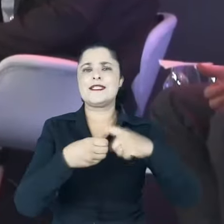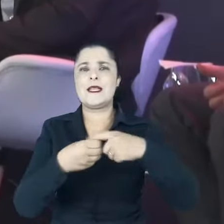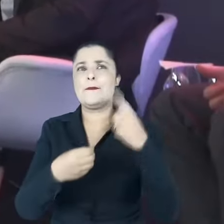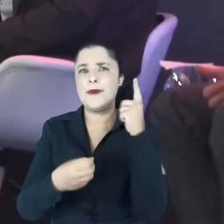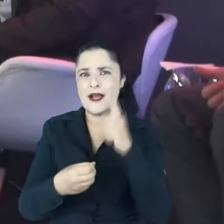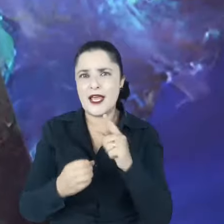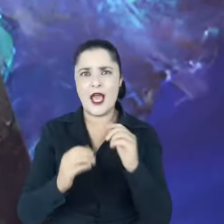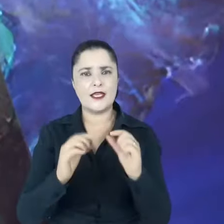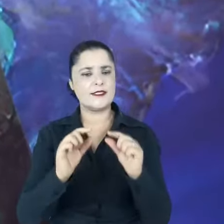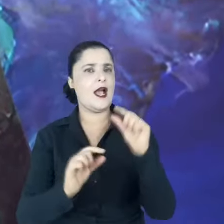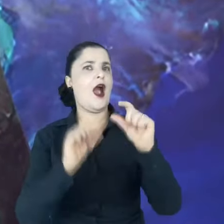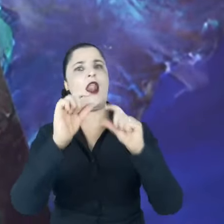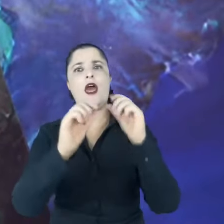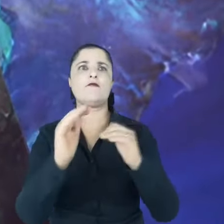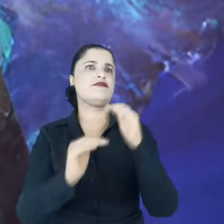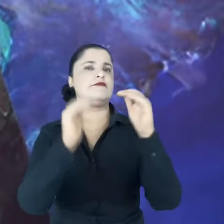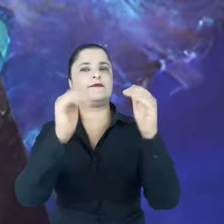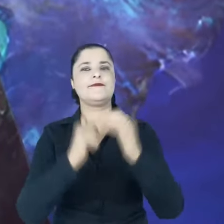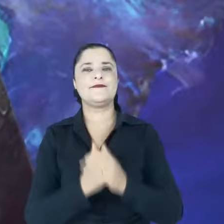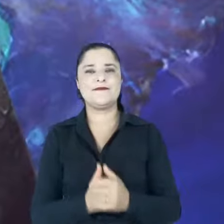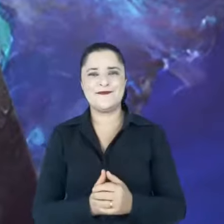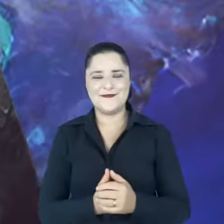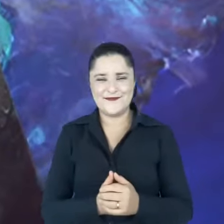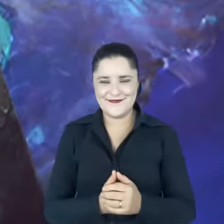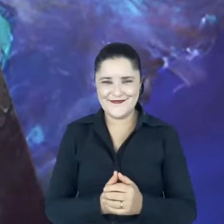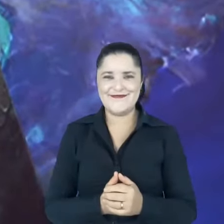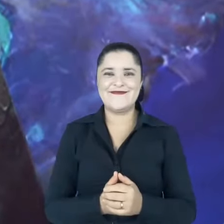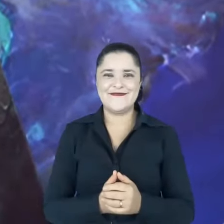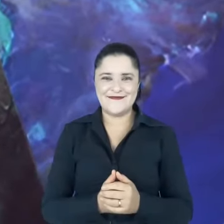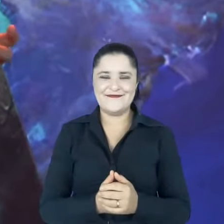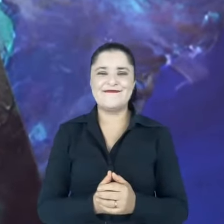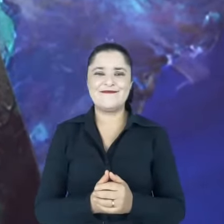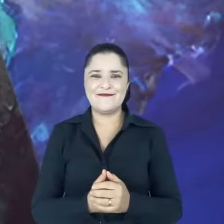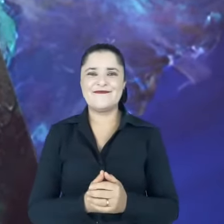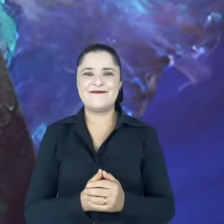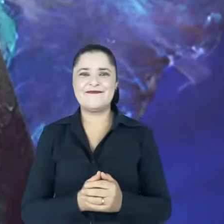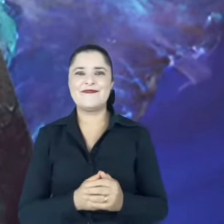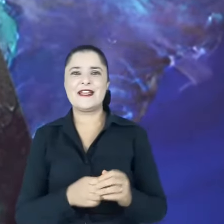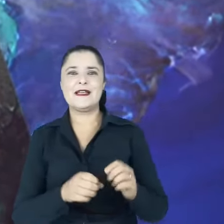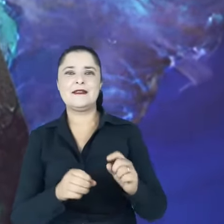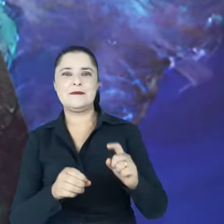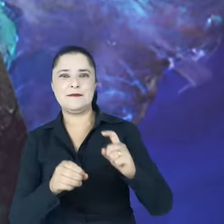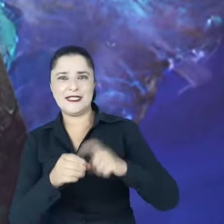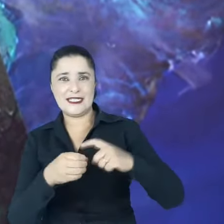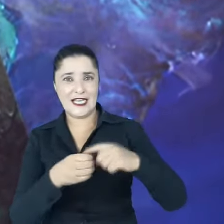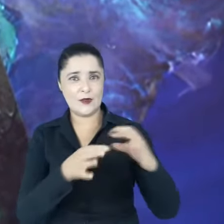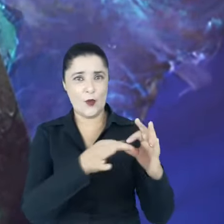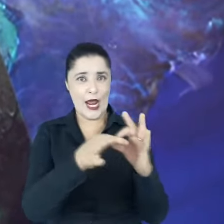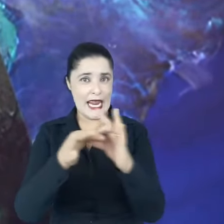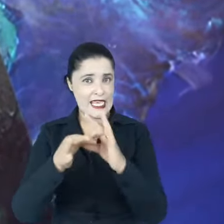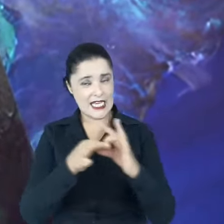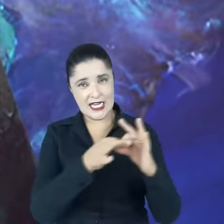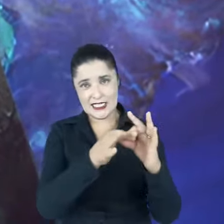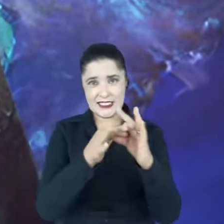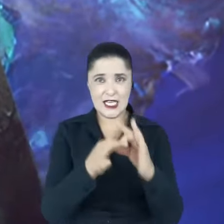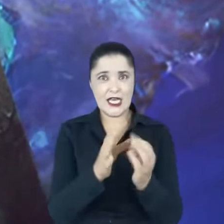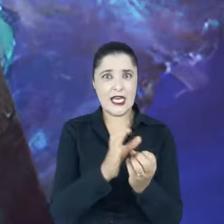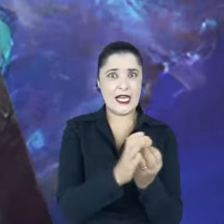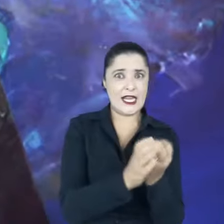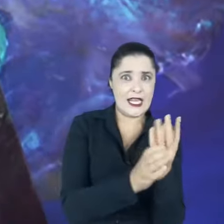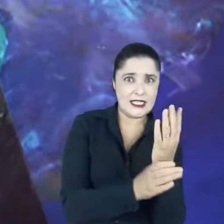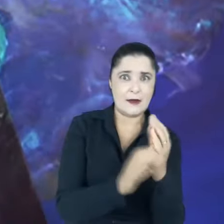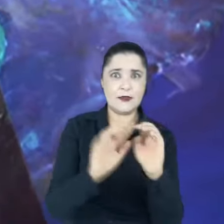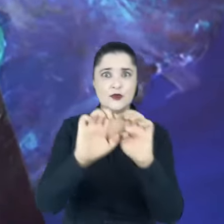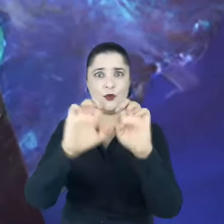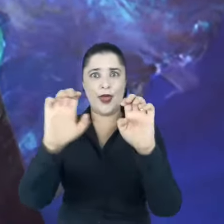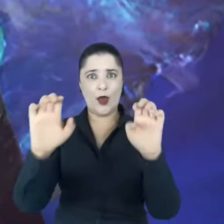exemplo? Patrícia, parceria ou aliança ou a criação de um ecossistema